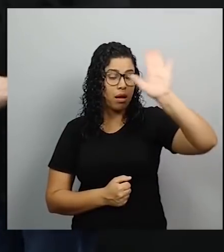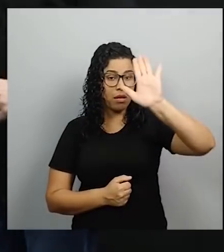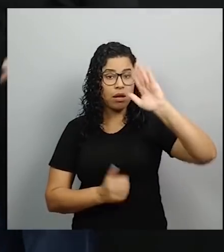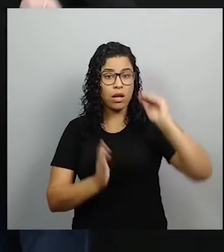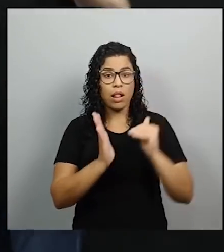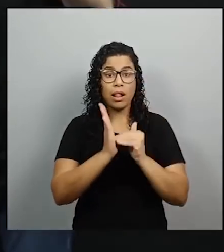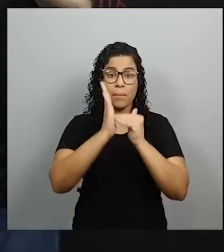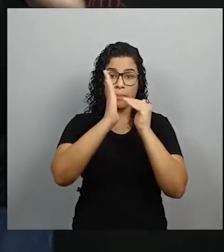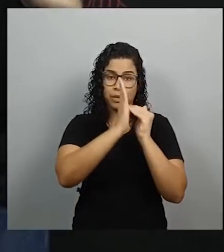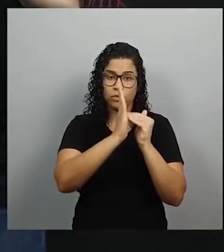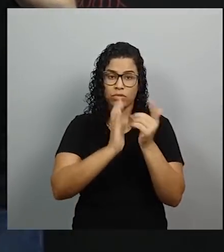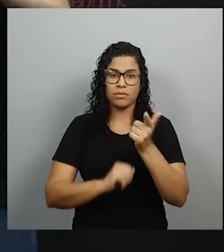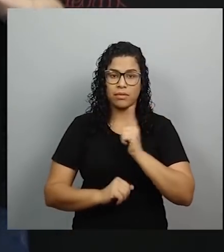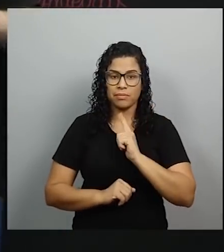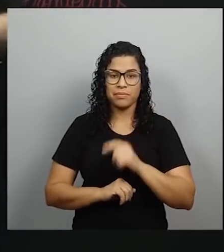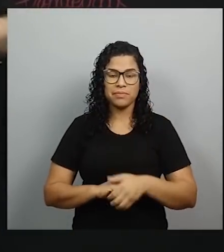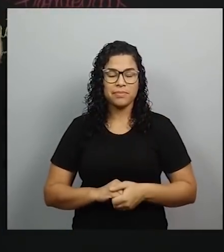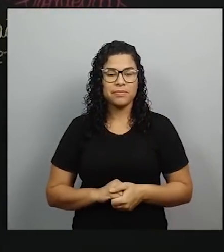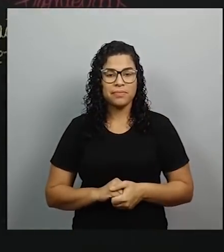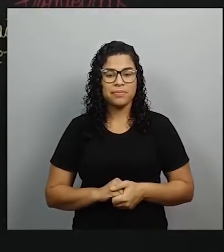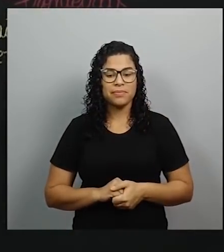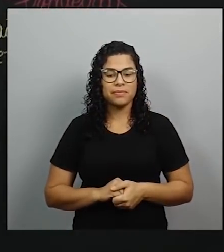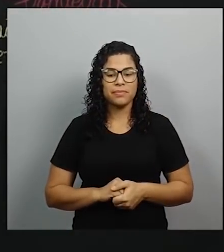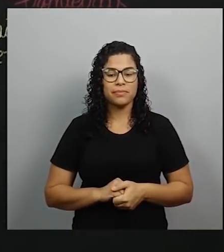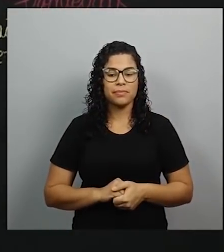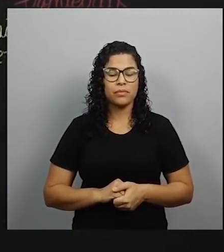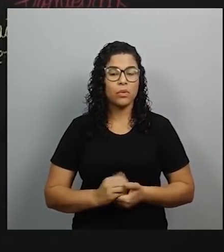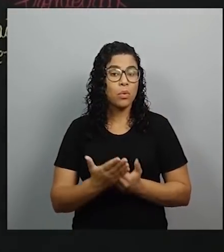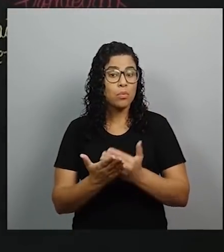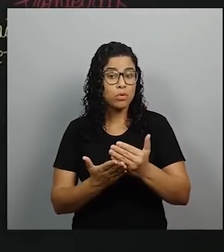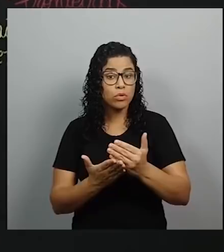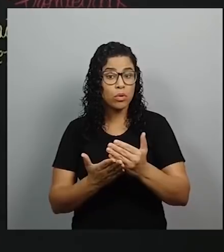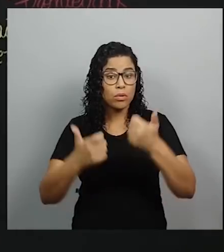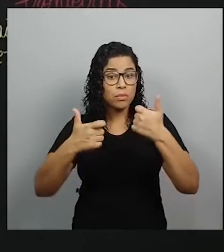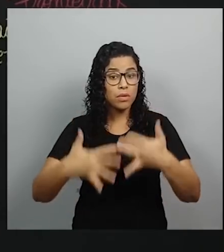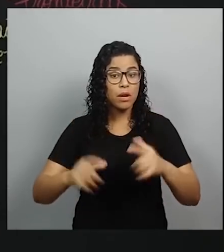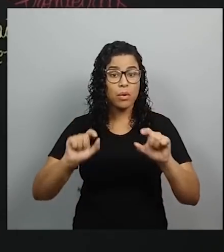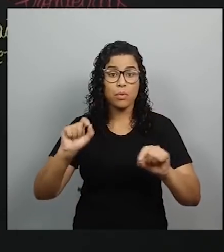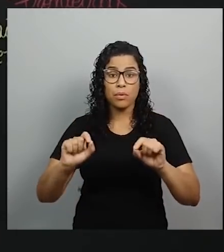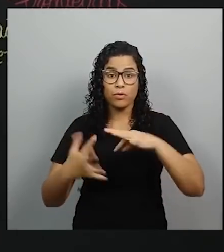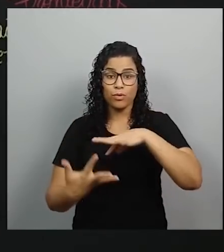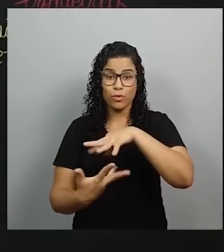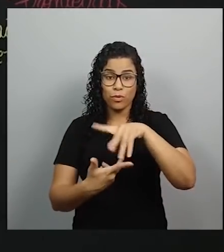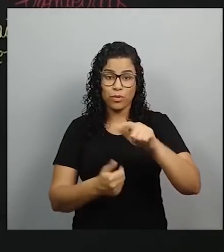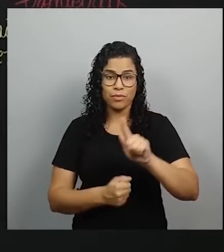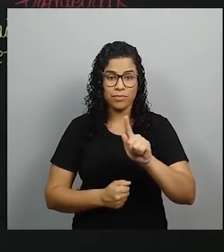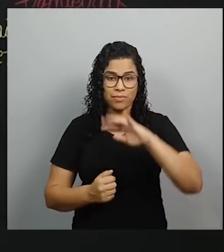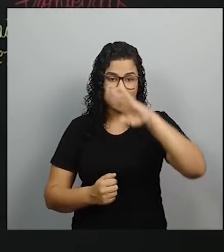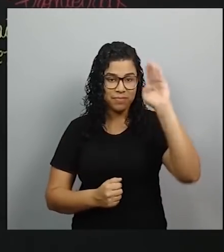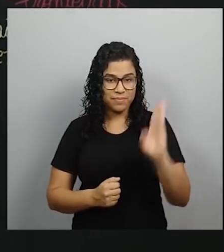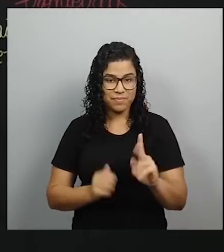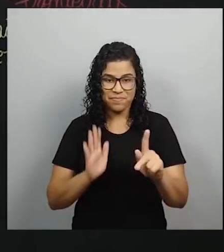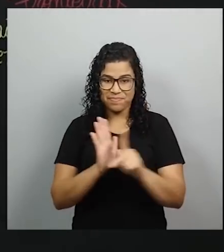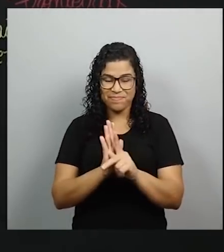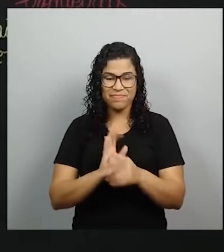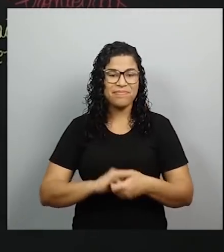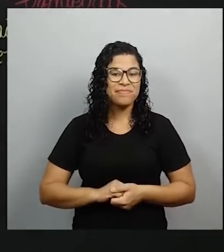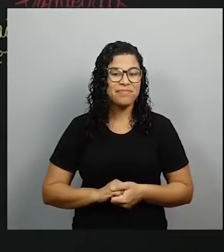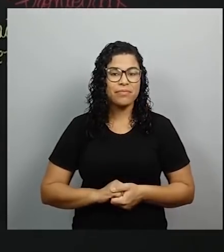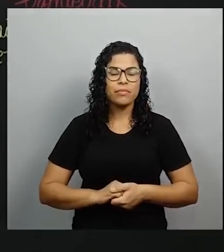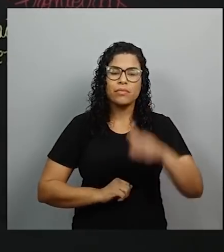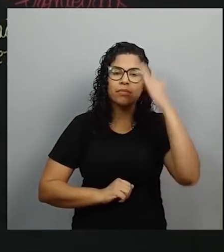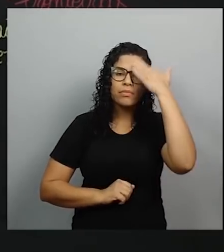as fronteiras. Começamos a falar de geografia do Brasil. Para entender a geografia do Brasil,